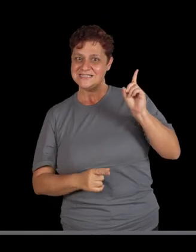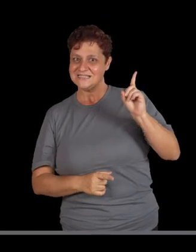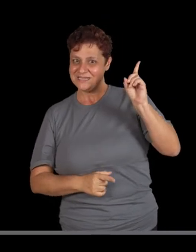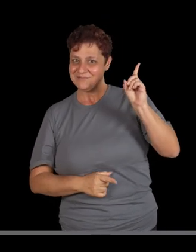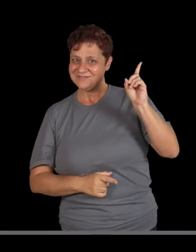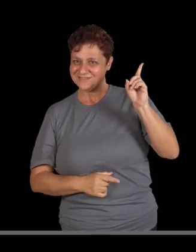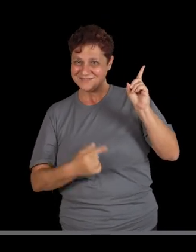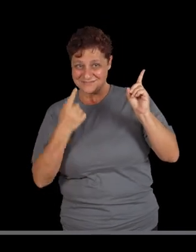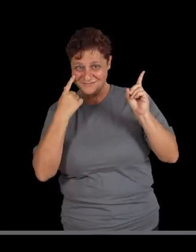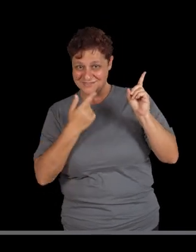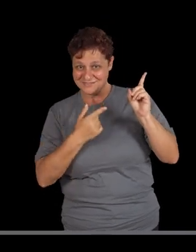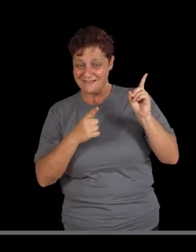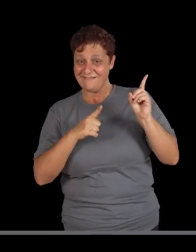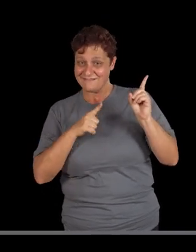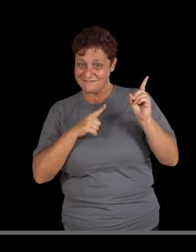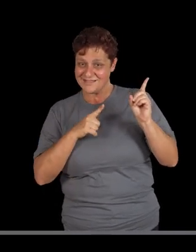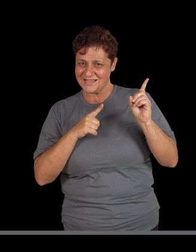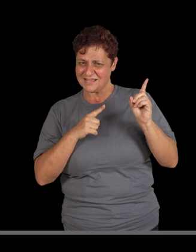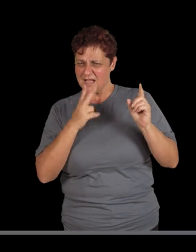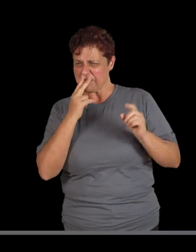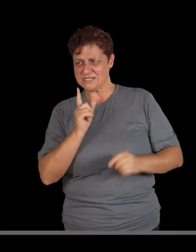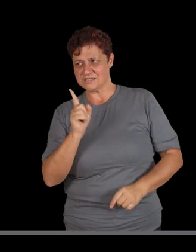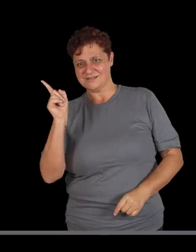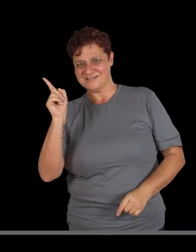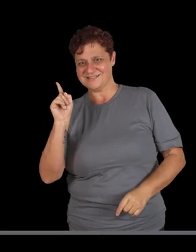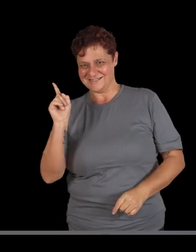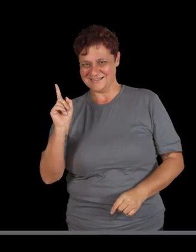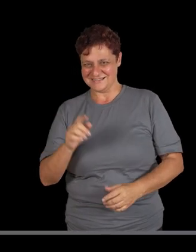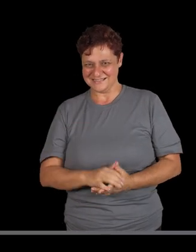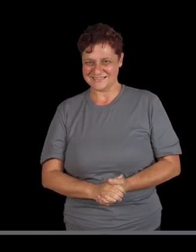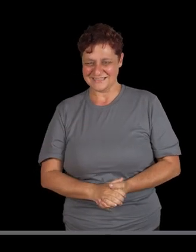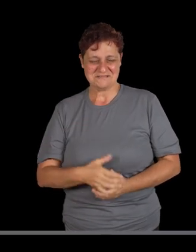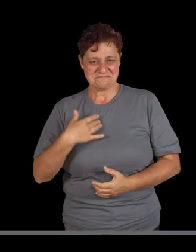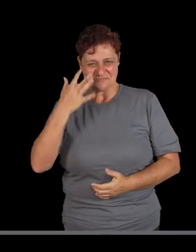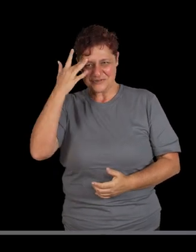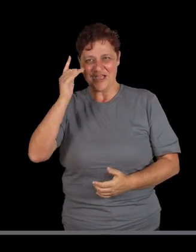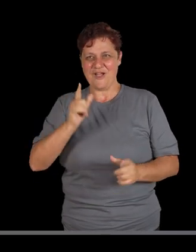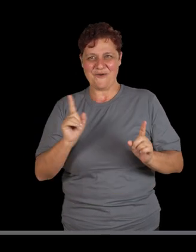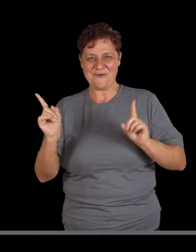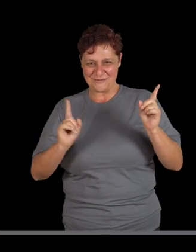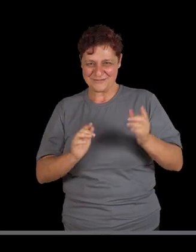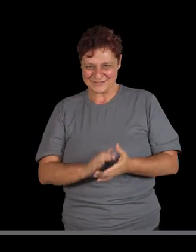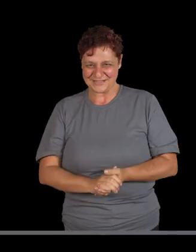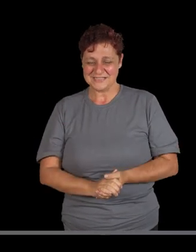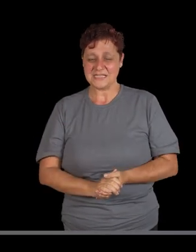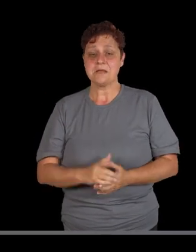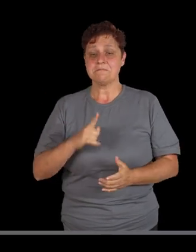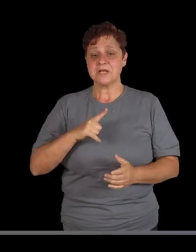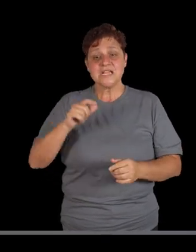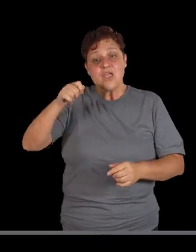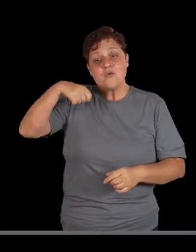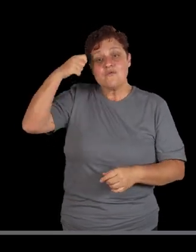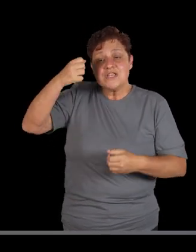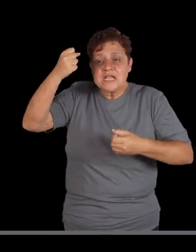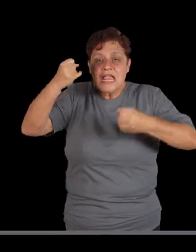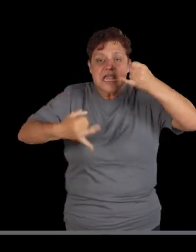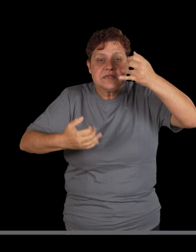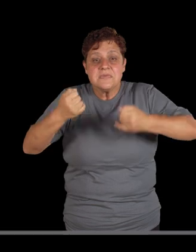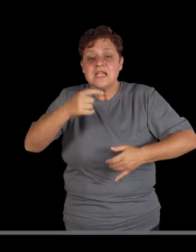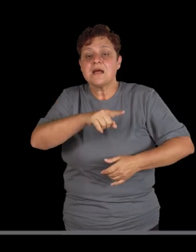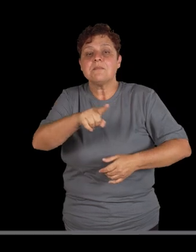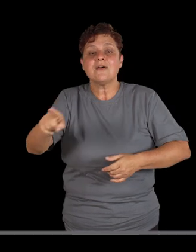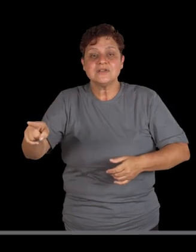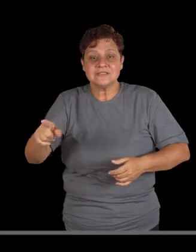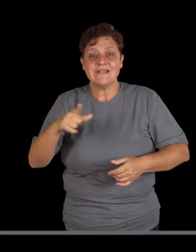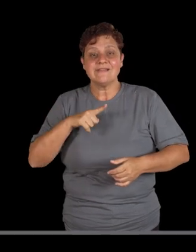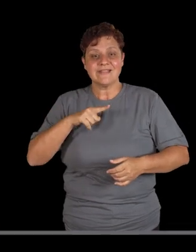aqui desse vídeo, tá? Vai ter, acho que é desse lado aqui, perdão. Ou desse, desculpa. Vai ter um vídeo lá, você clica lá, você vai